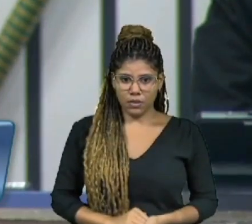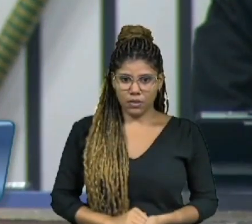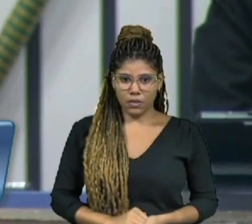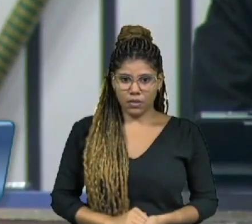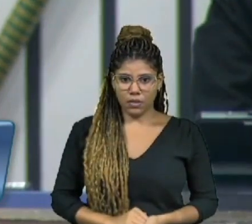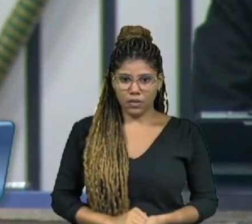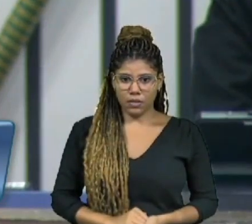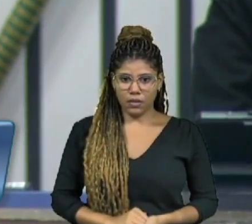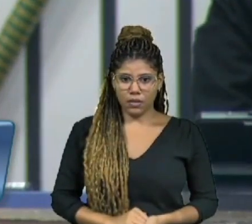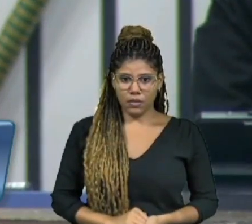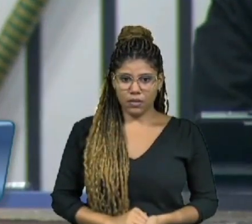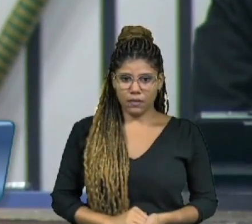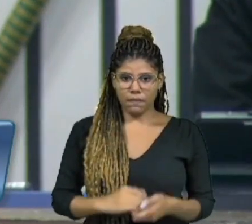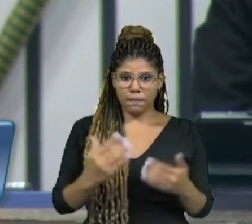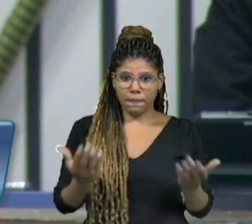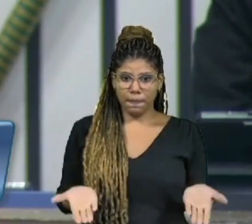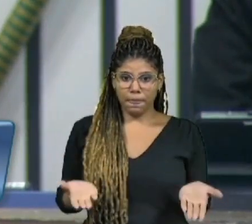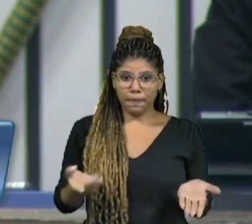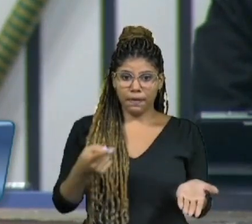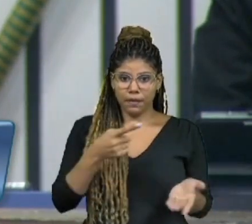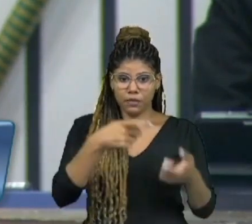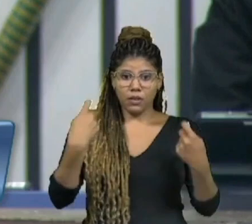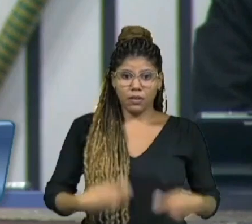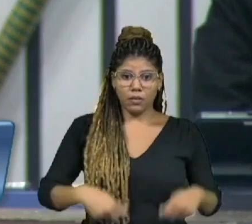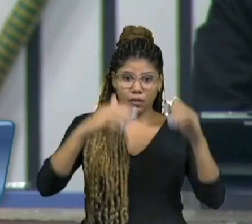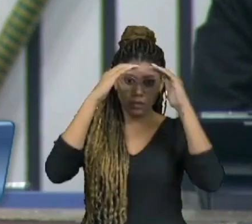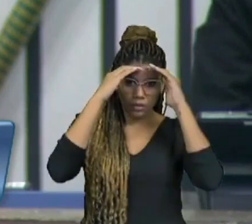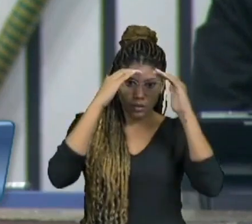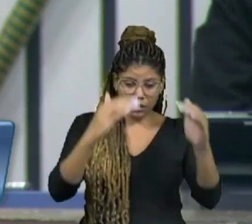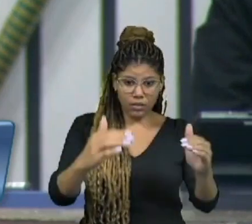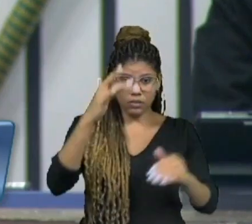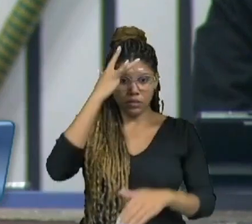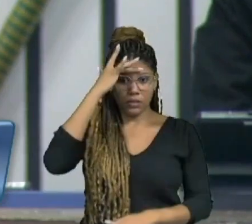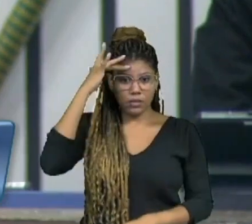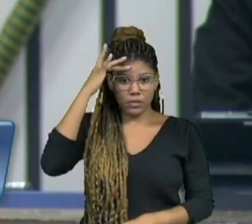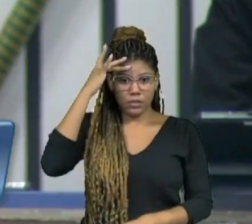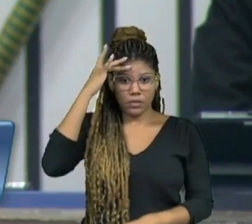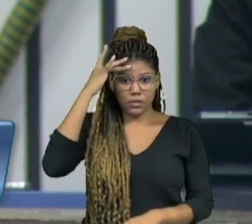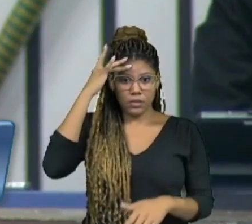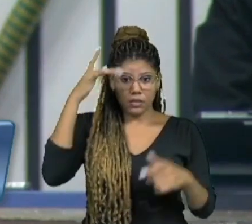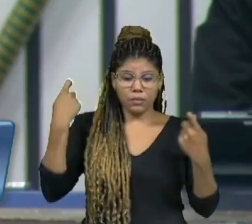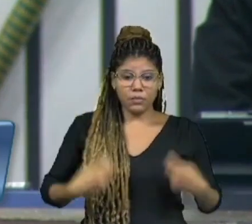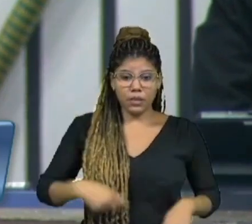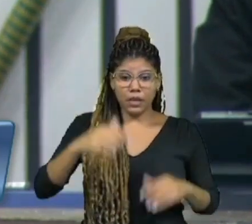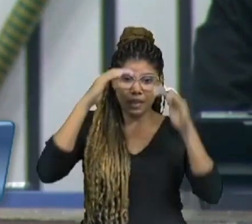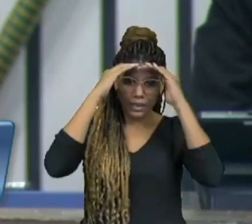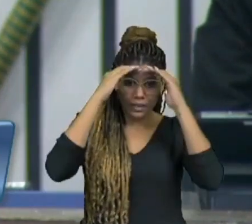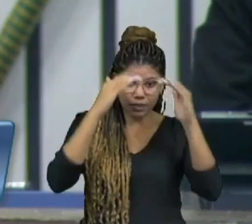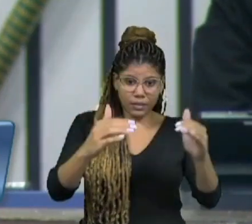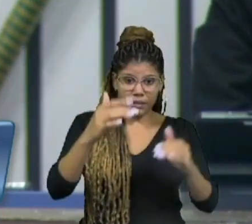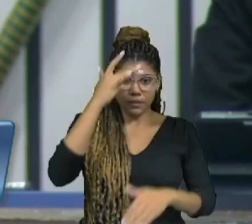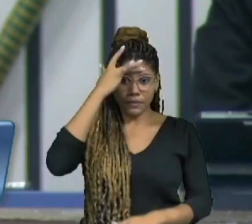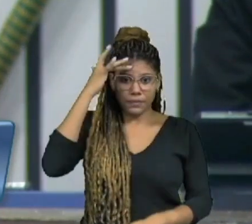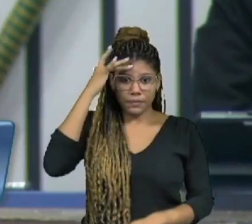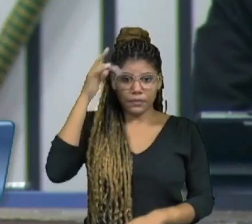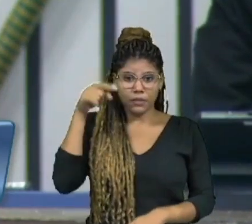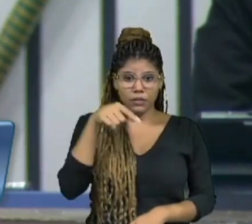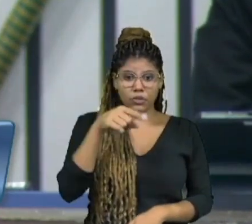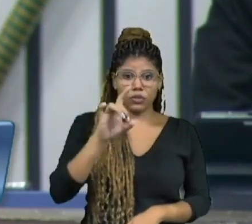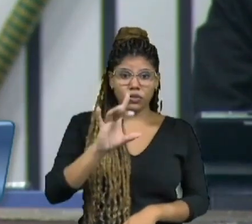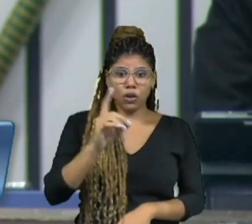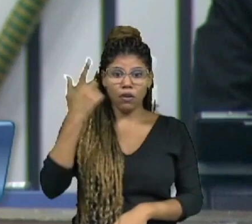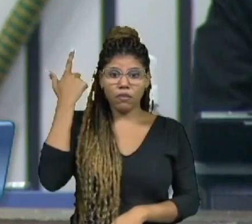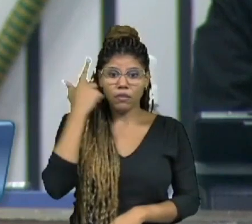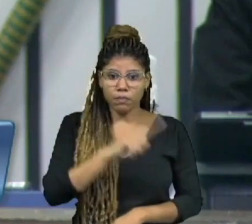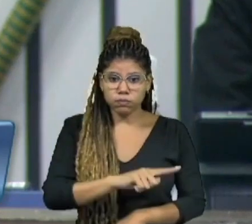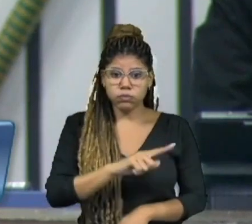escrever. Eu acredito que a senhora saiba ler. Ofender, a senhora precisa só respeitar as pessoas. A senhora precisa respeitar as pessoas. Não, que a senhora só vai conquistar aquilo